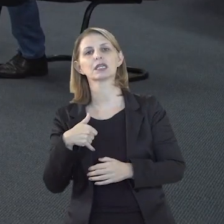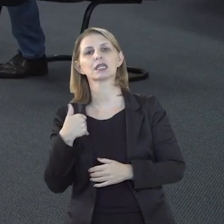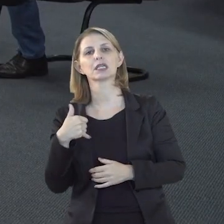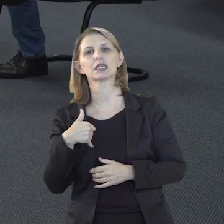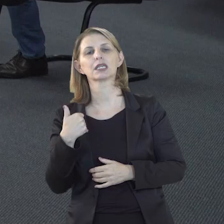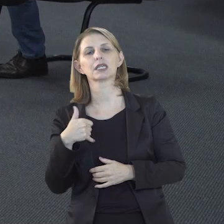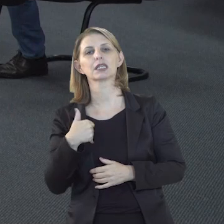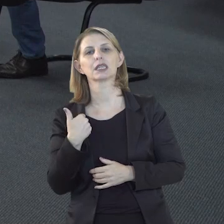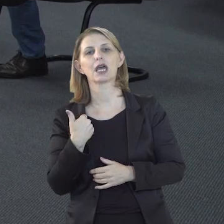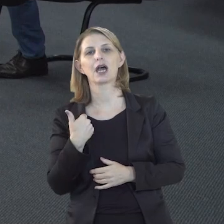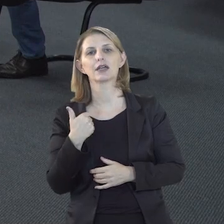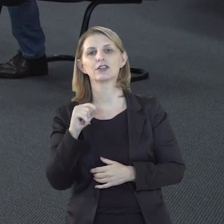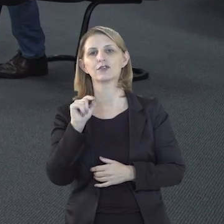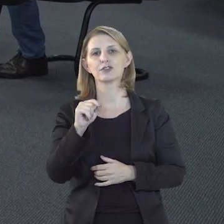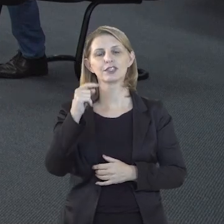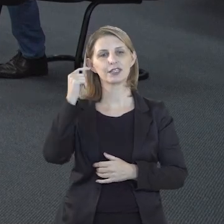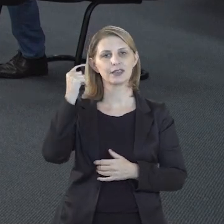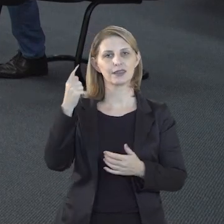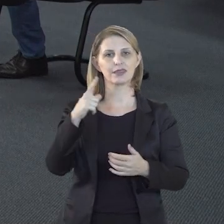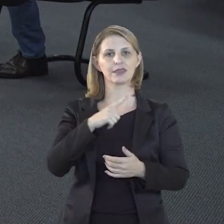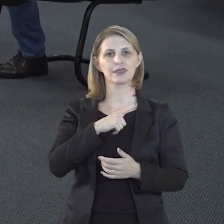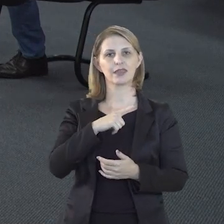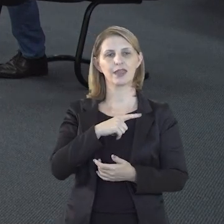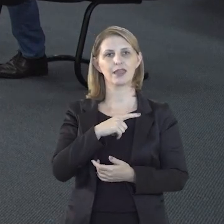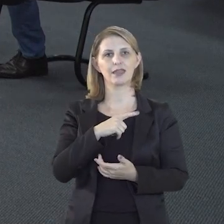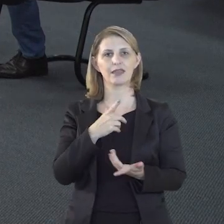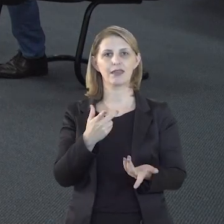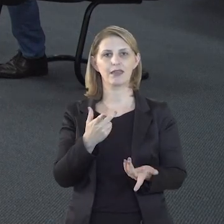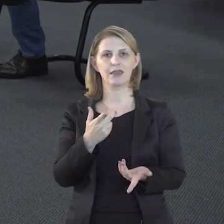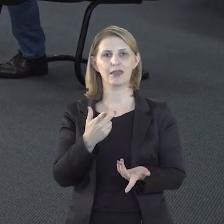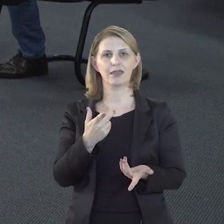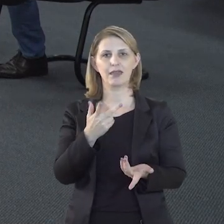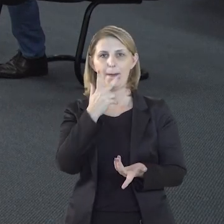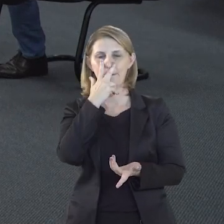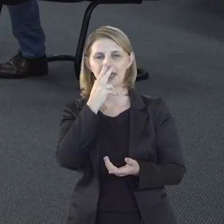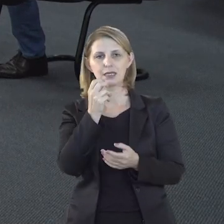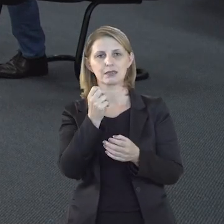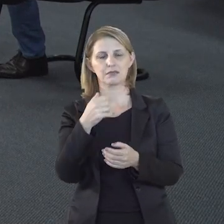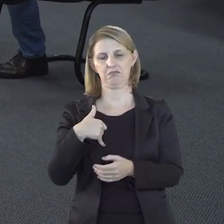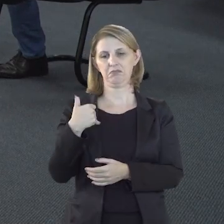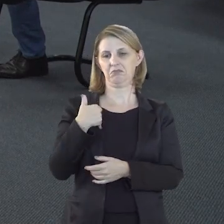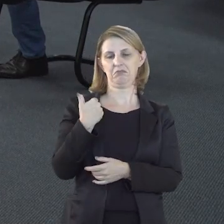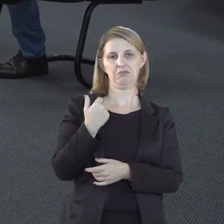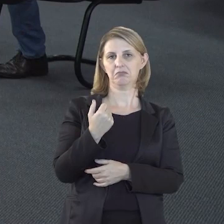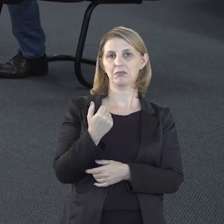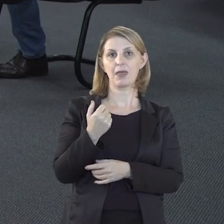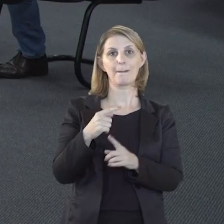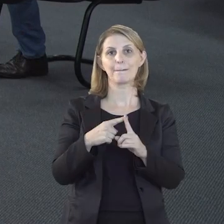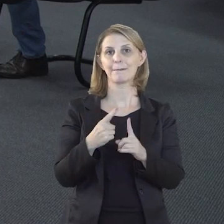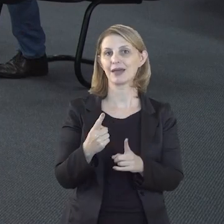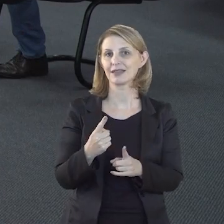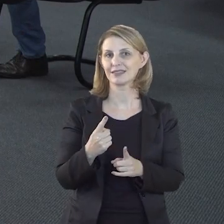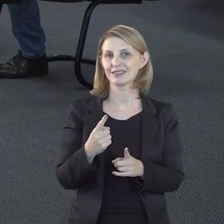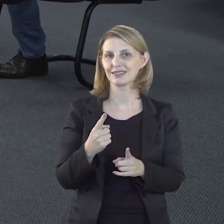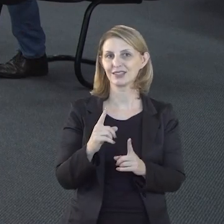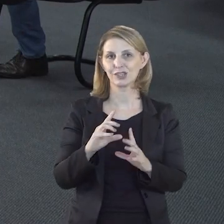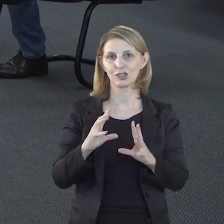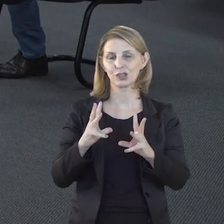aí internamente. Daí assim, eu poderia te perguntar também que idade você tem de uma forma linear, cartesiana, você vai dizer assim, eu